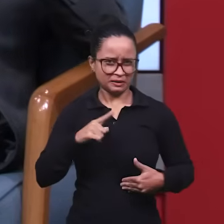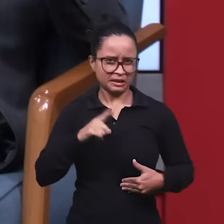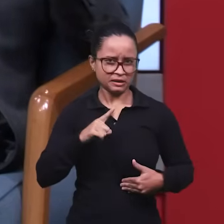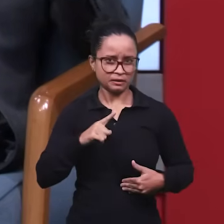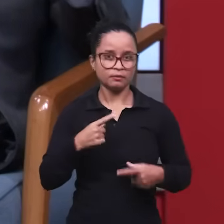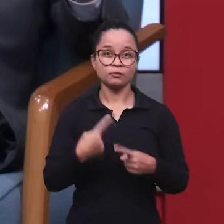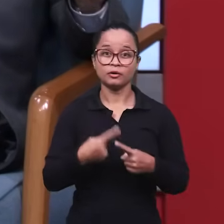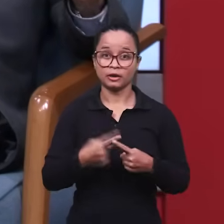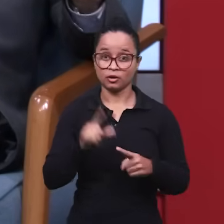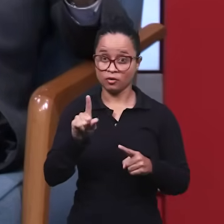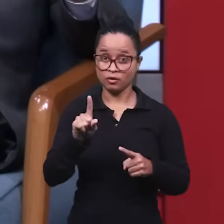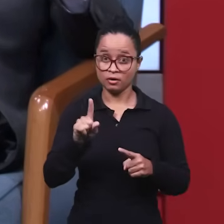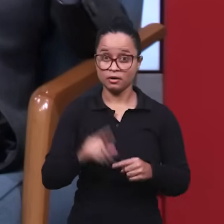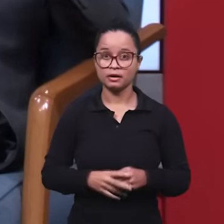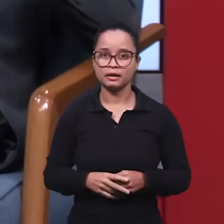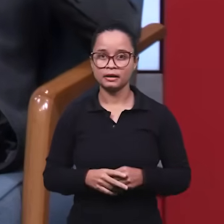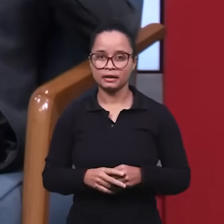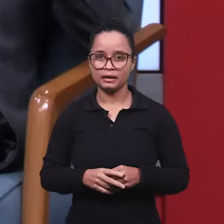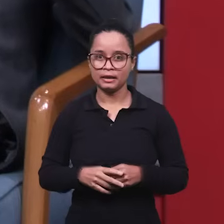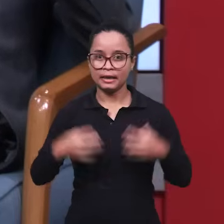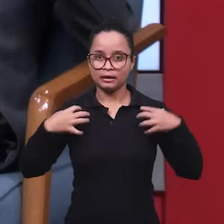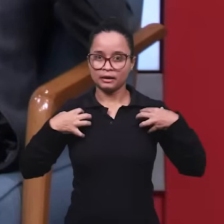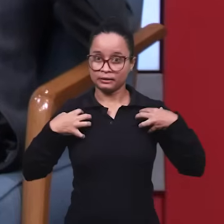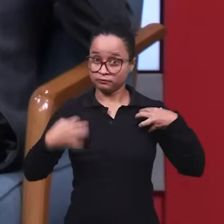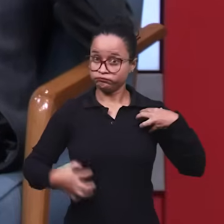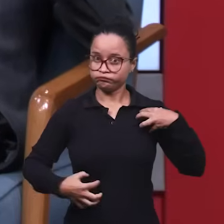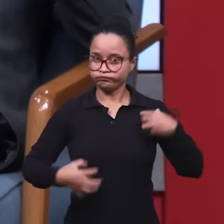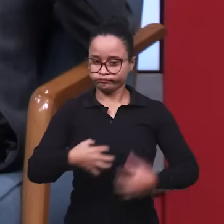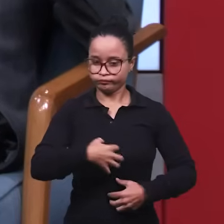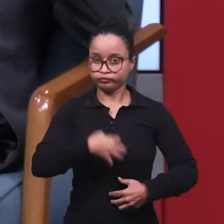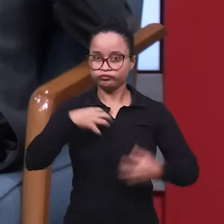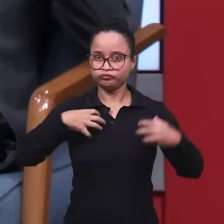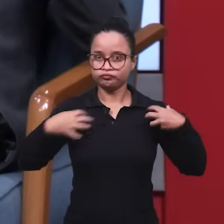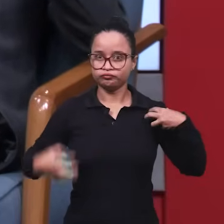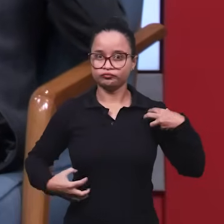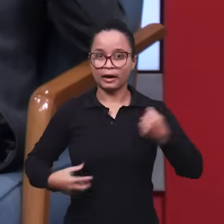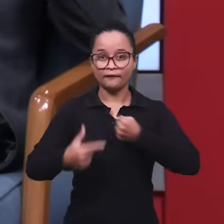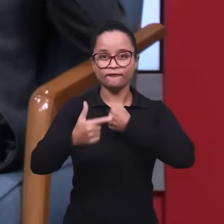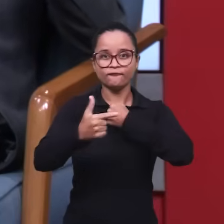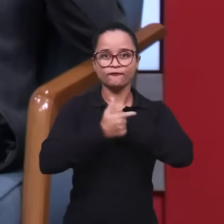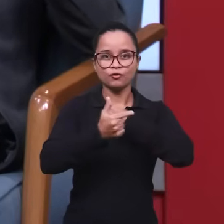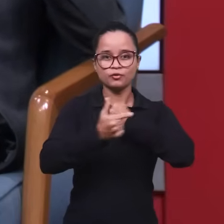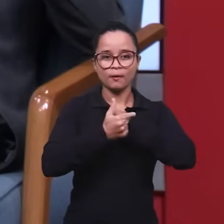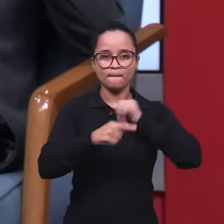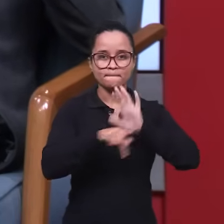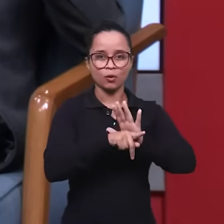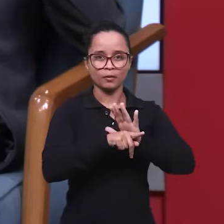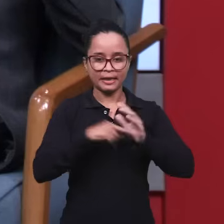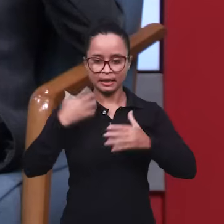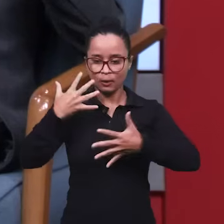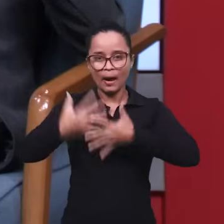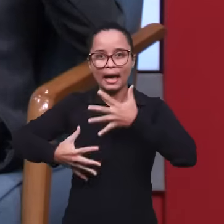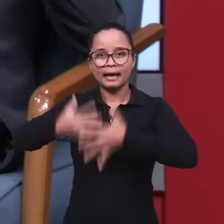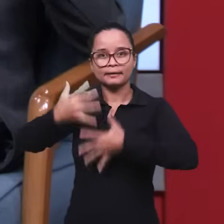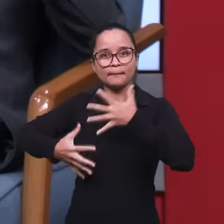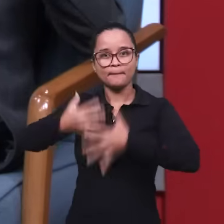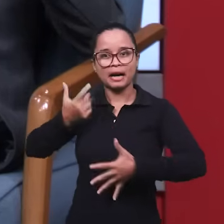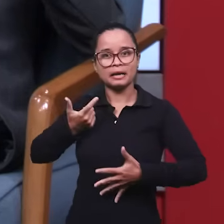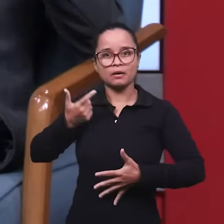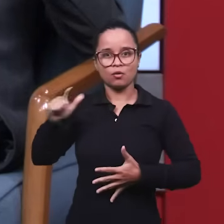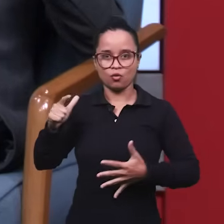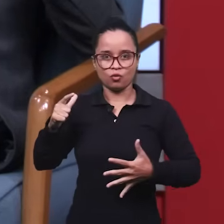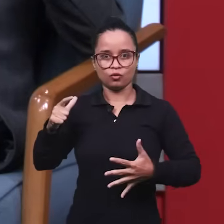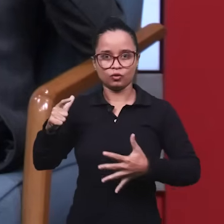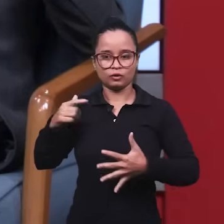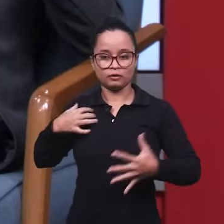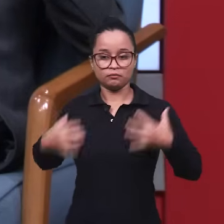Porque cada órgão tem a sua função e ele não interfere na função do outro órgão.